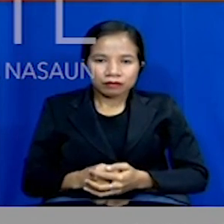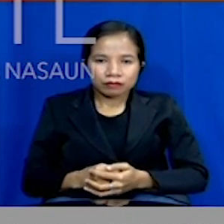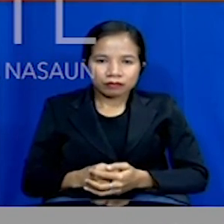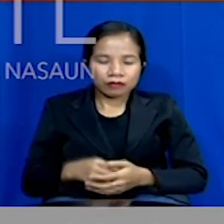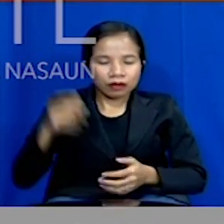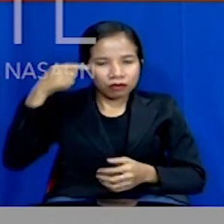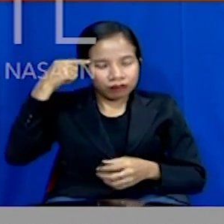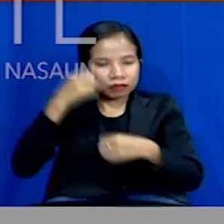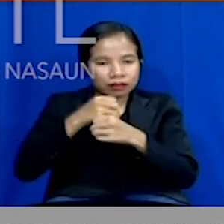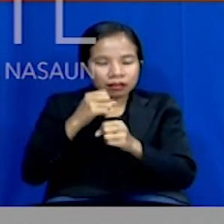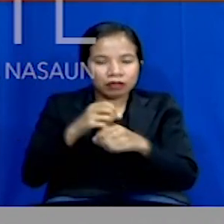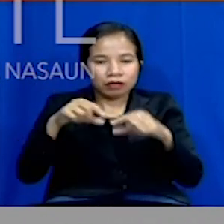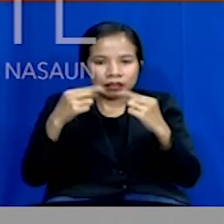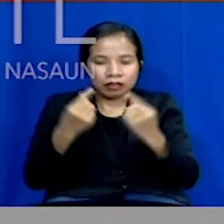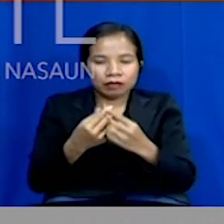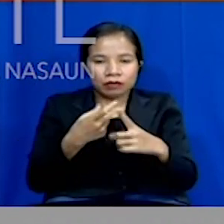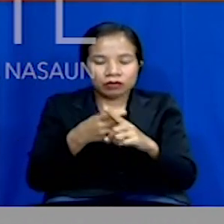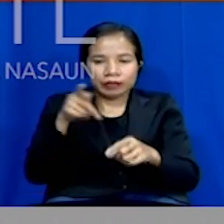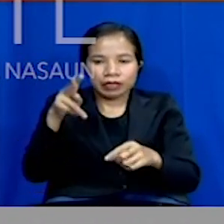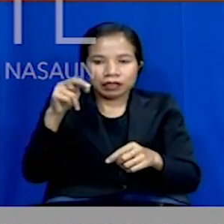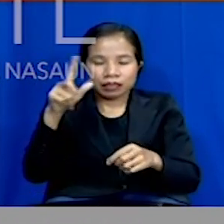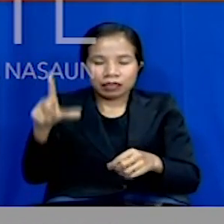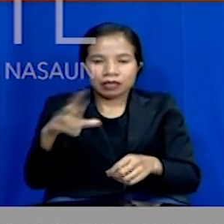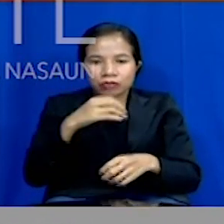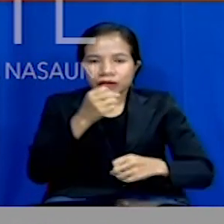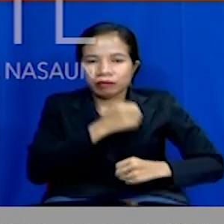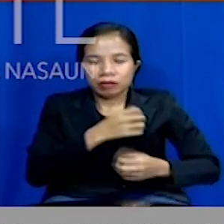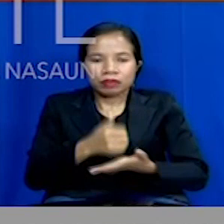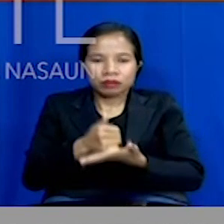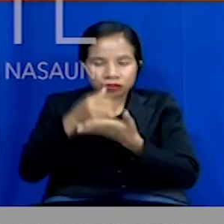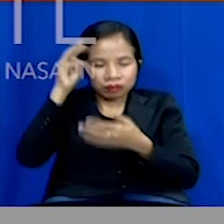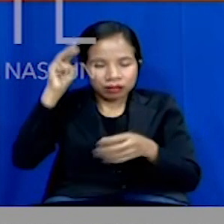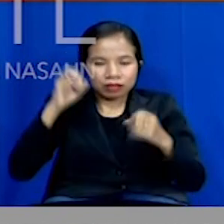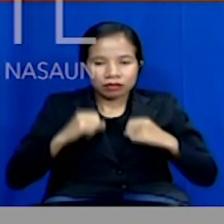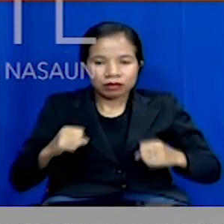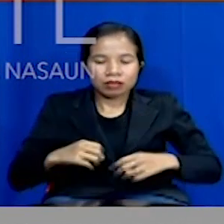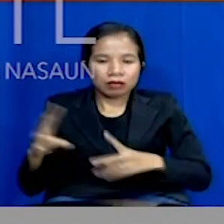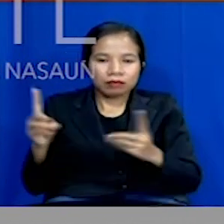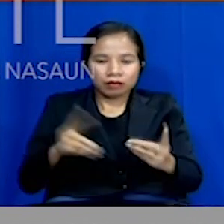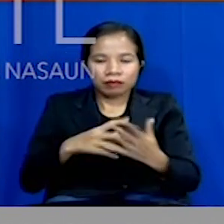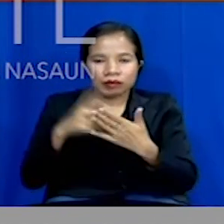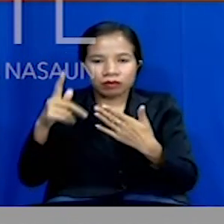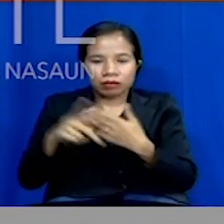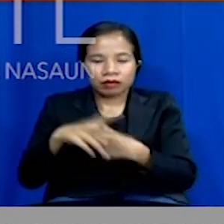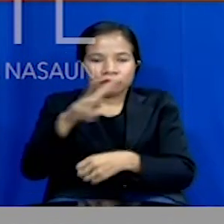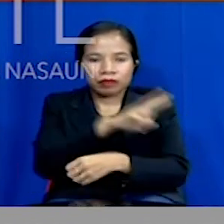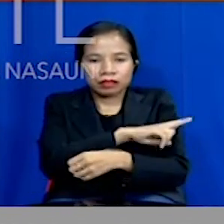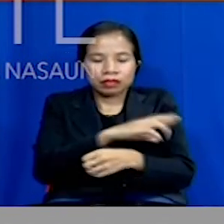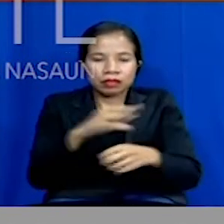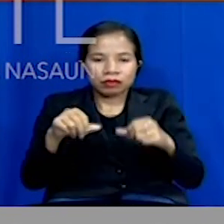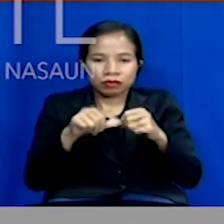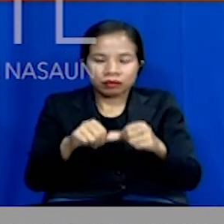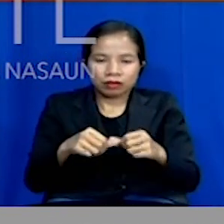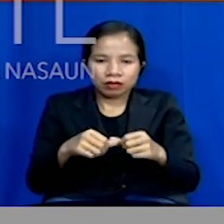Malucira governo se cria fala equipa Rusi Penitele no FFDTL e de apoio ao Ministério da Saúde para implementação programa vacinação no